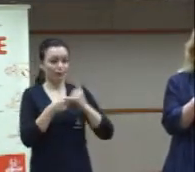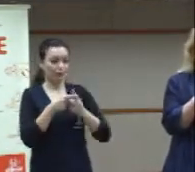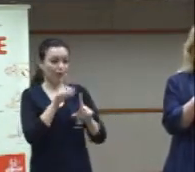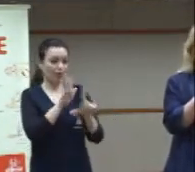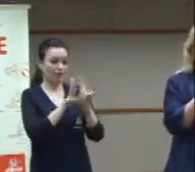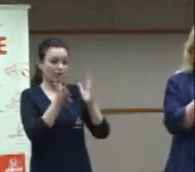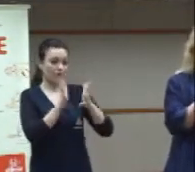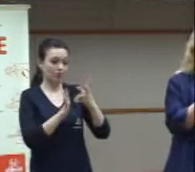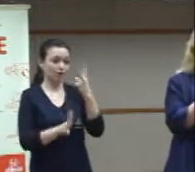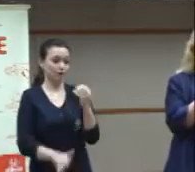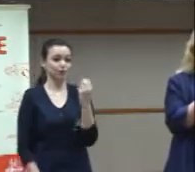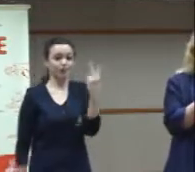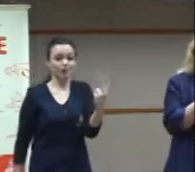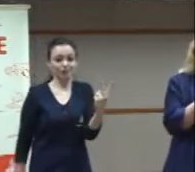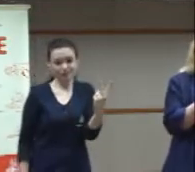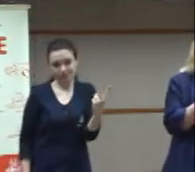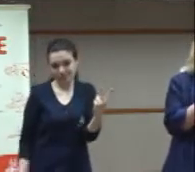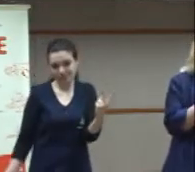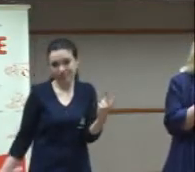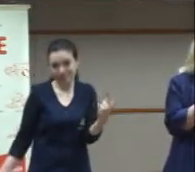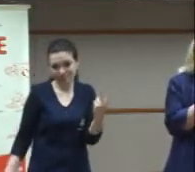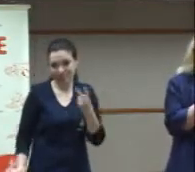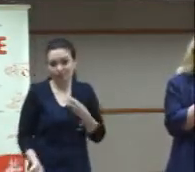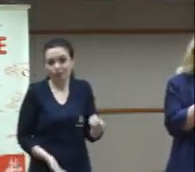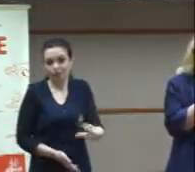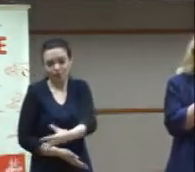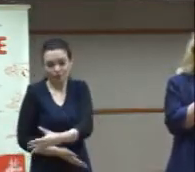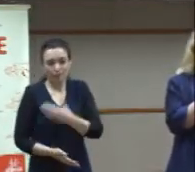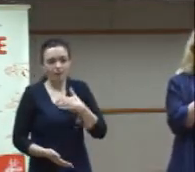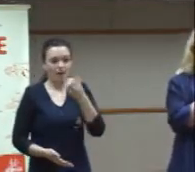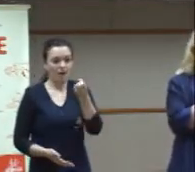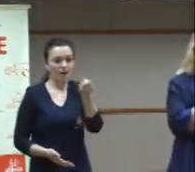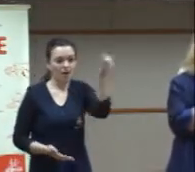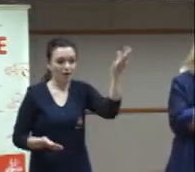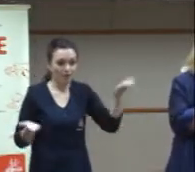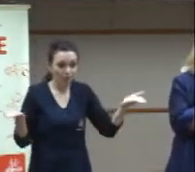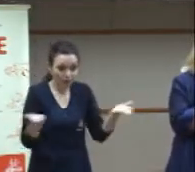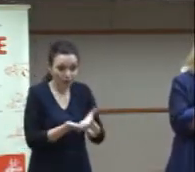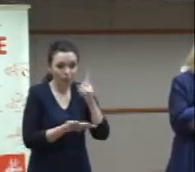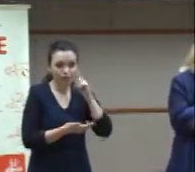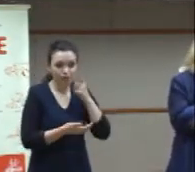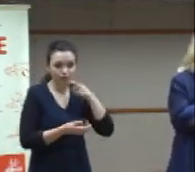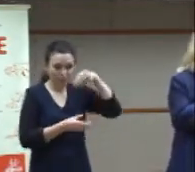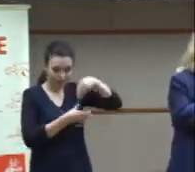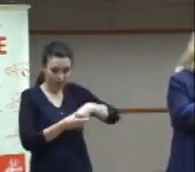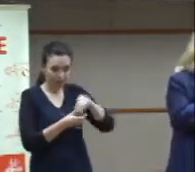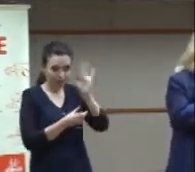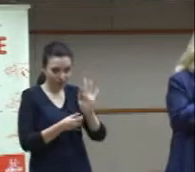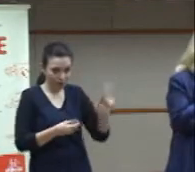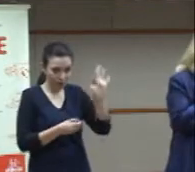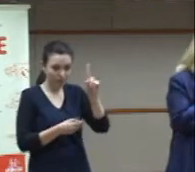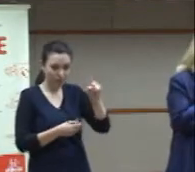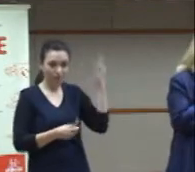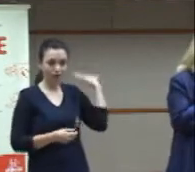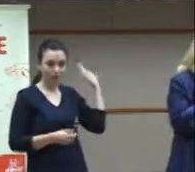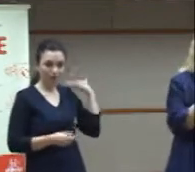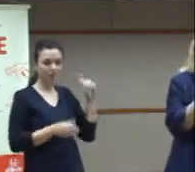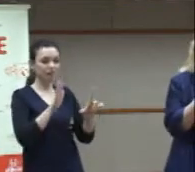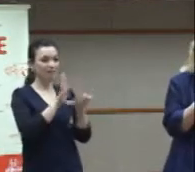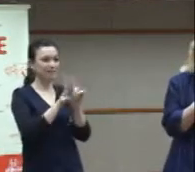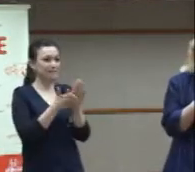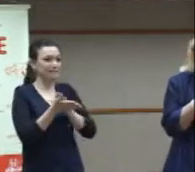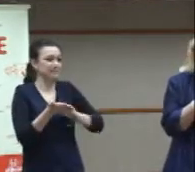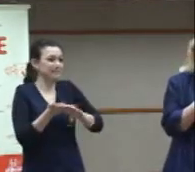2002. Então, as pessoas que estão nas universidades hoje pertencem a uma geração onde nem se falava